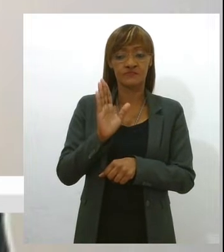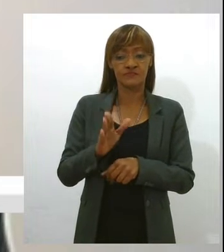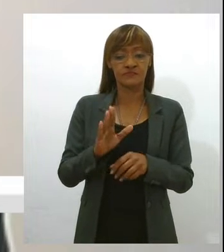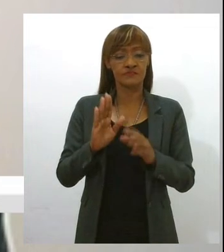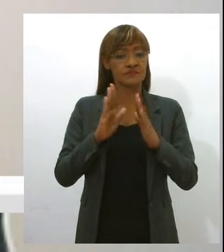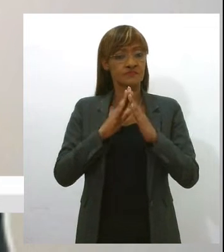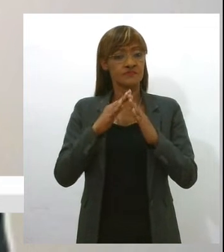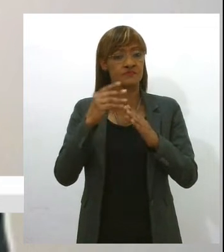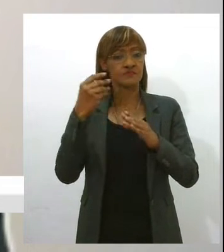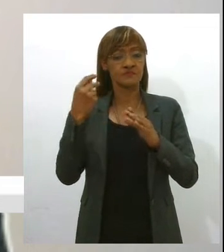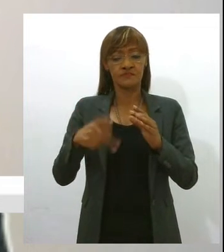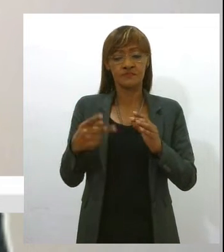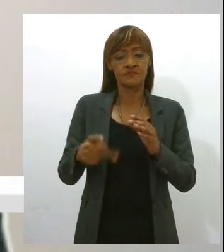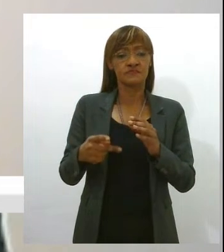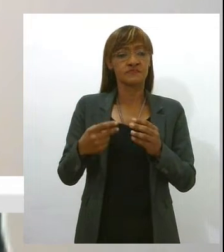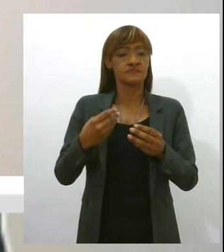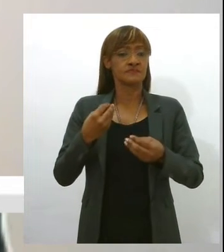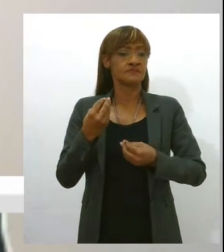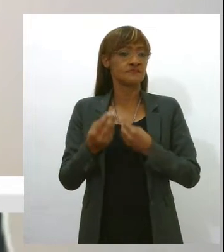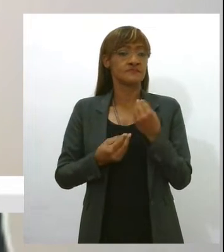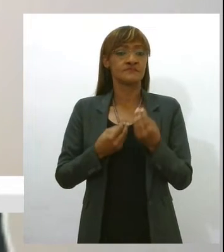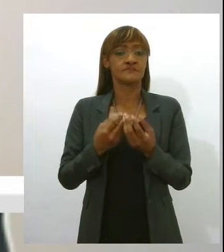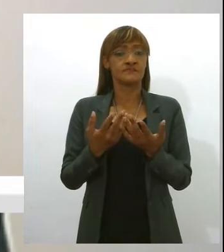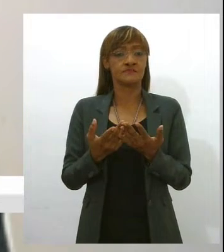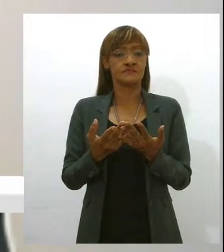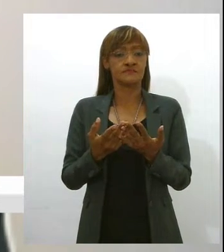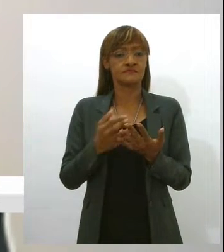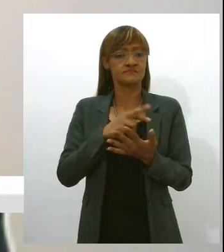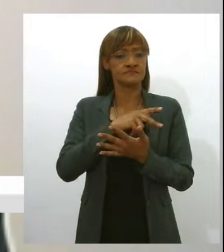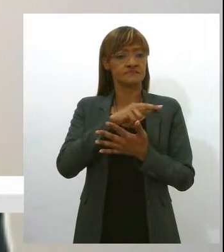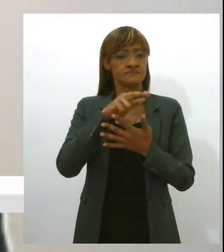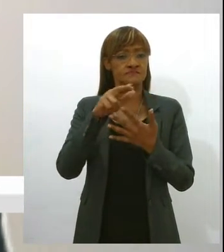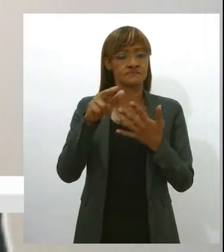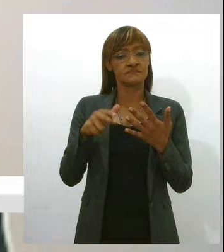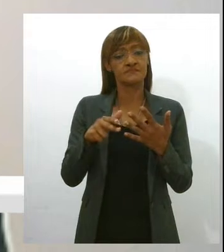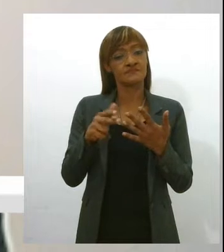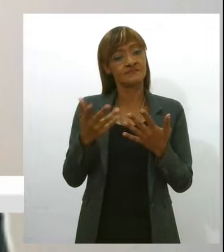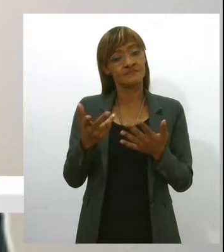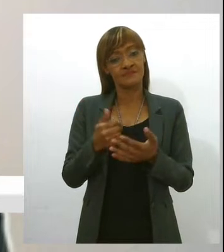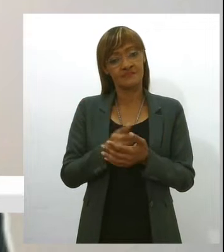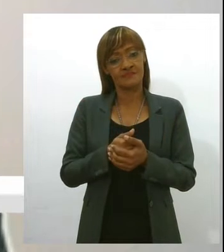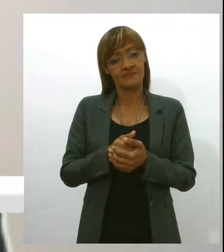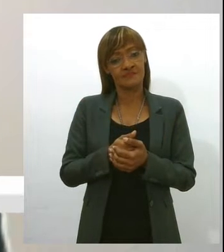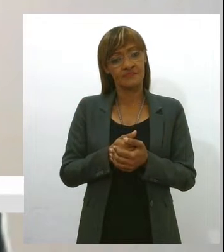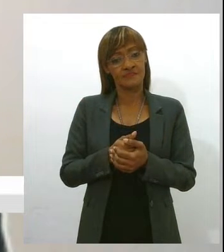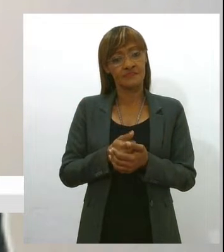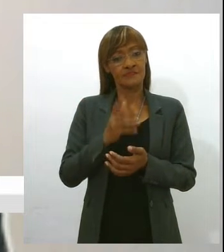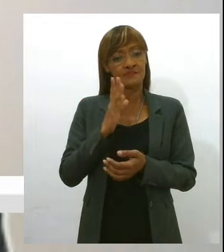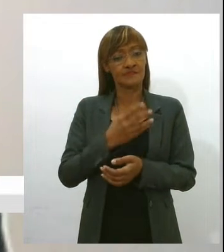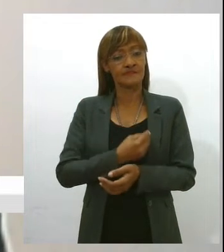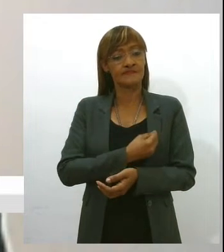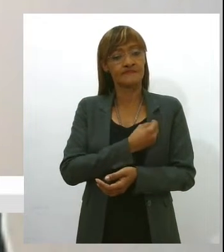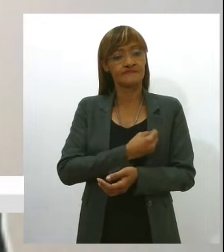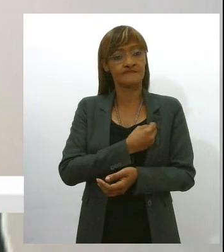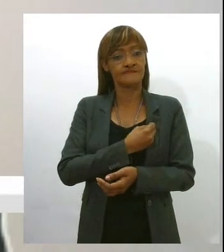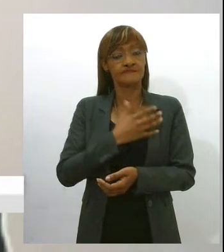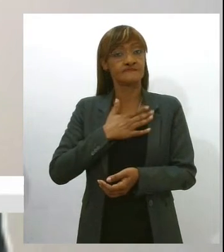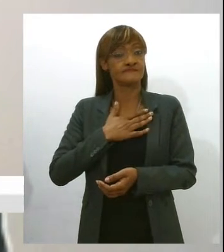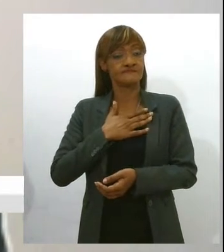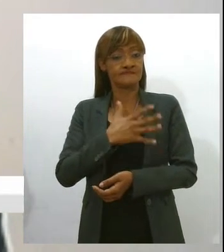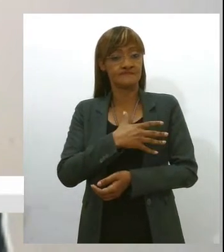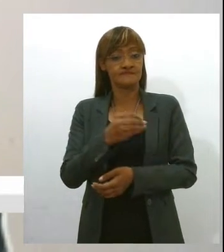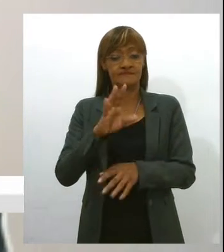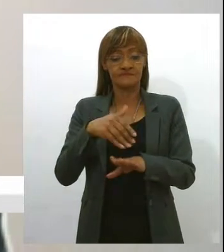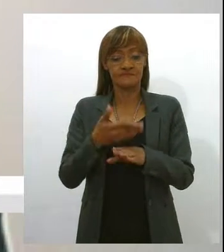assim, foram vários estalos que vieram, assim, junto do nascimento de minha filha, e estão vindo até hoje, estão assim, chegando até